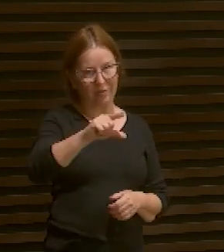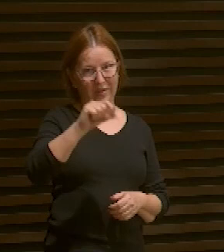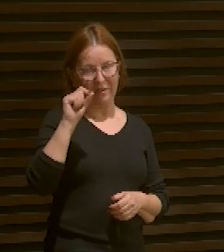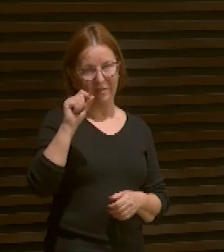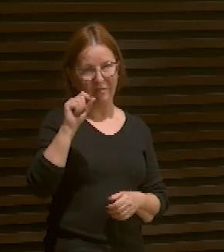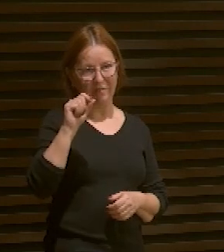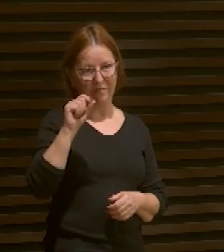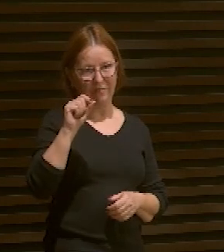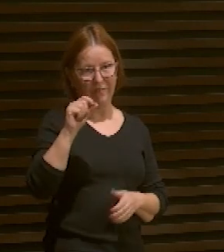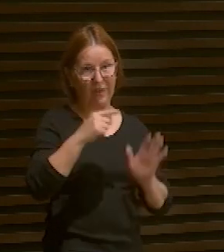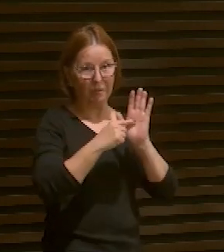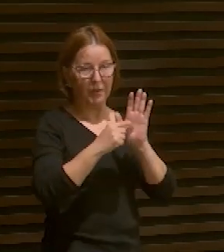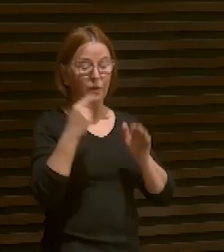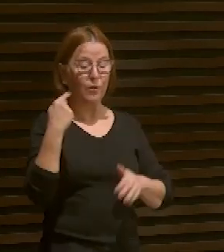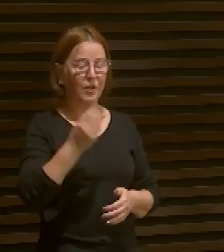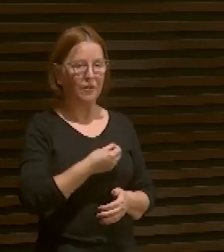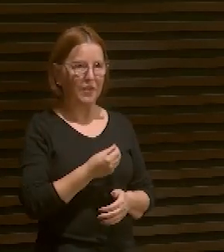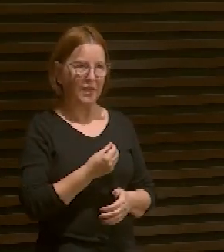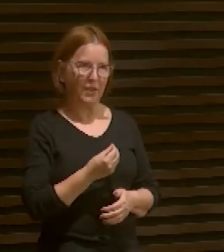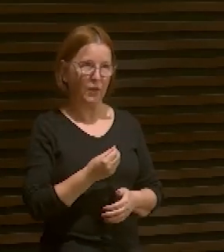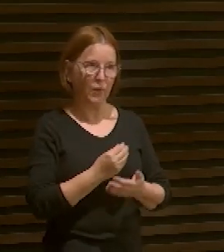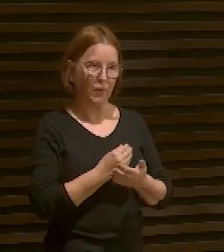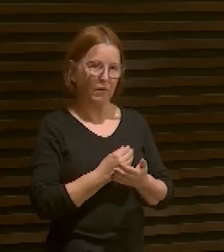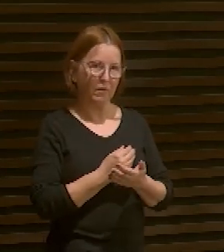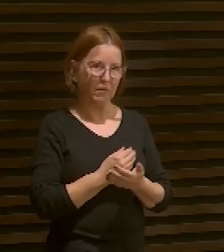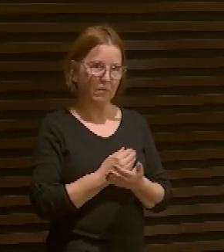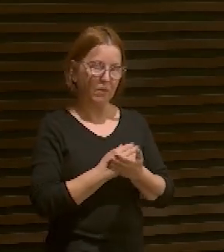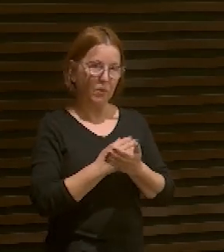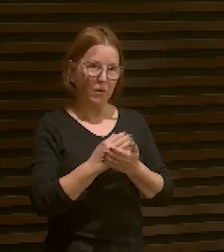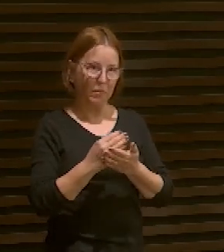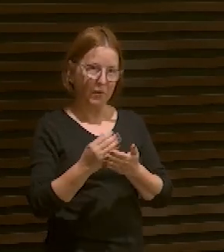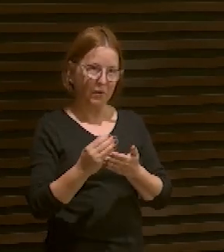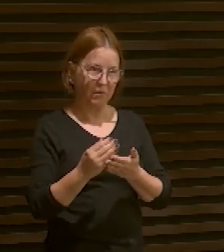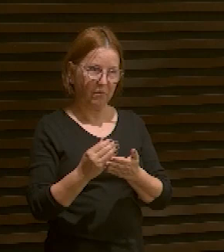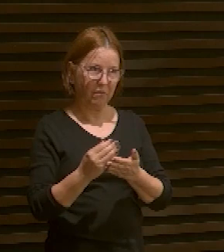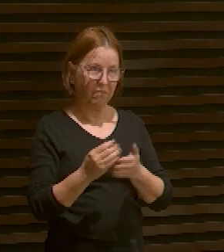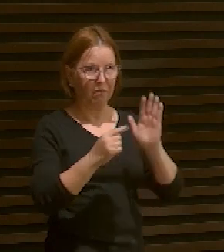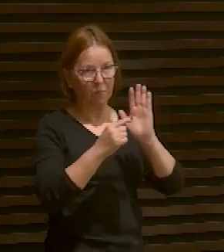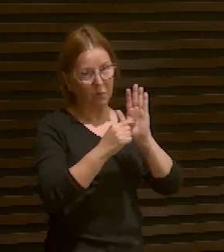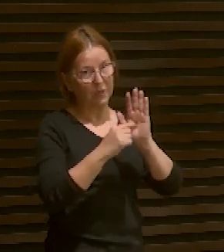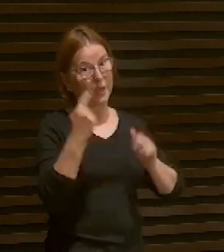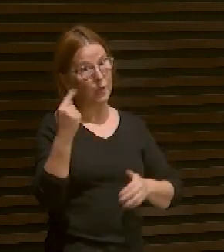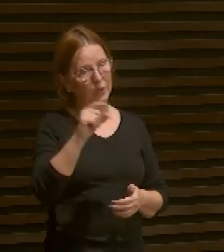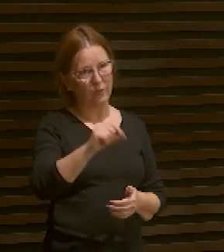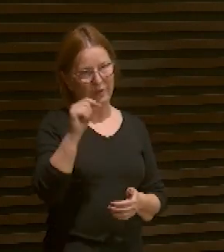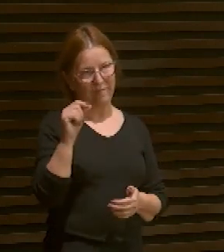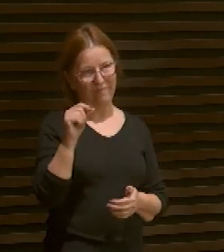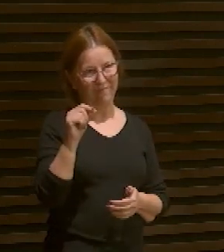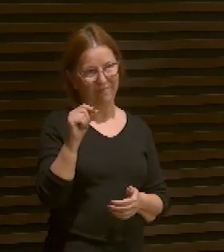a expressão da sua vida passou a ser a representação da sua escolha. O reflexo do